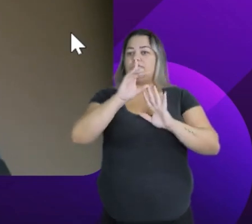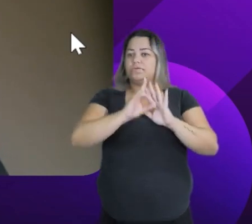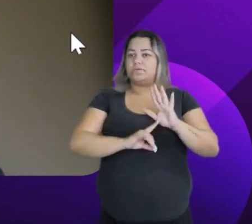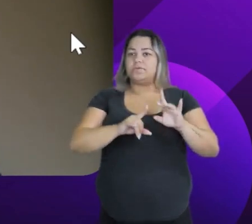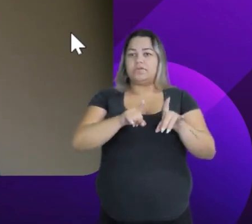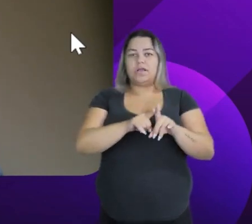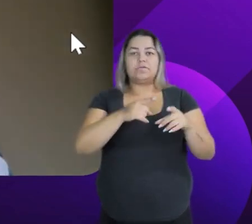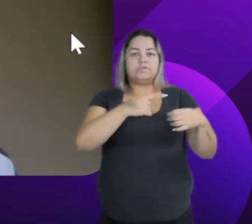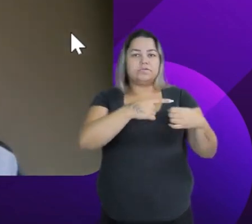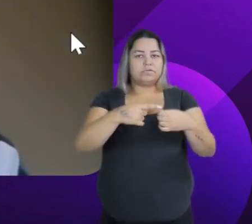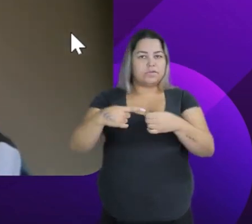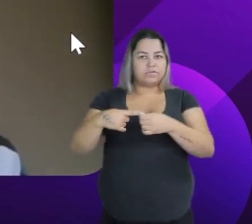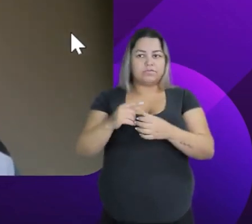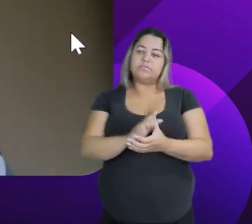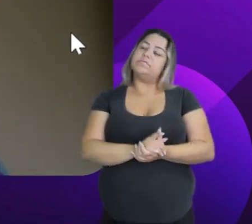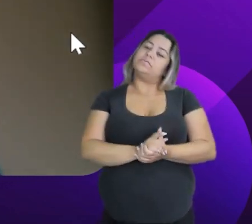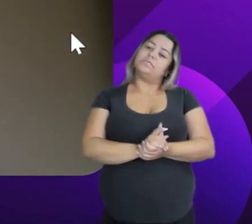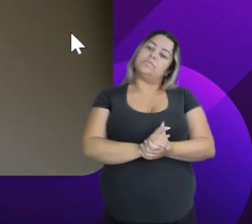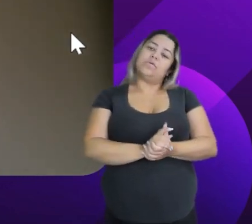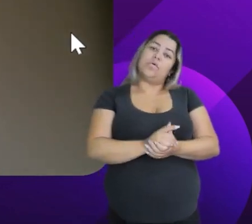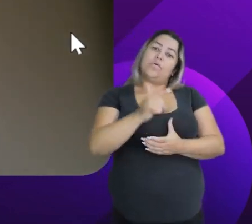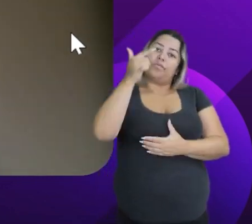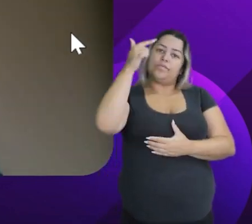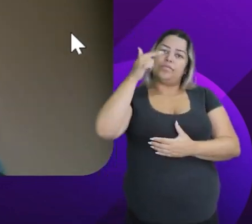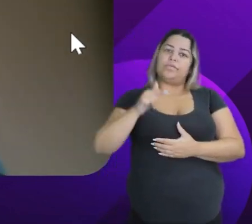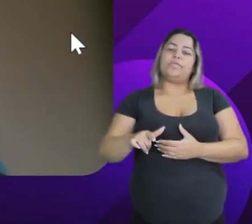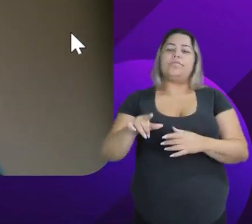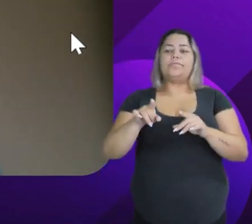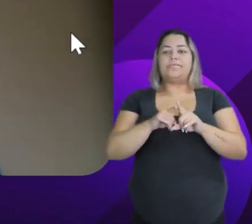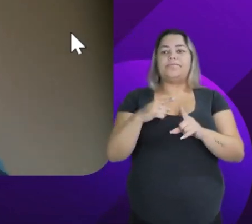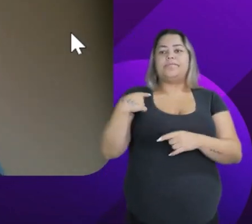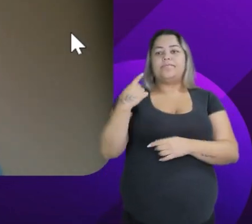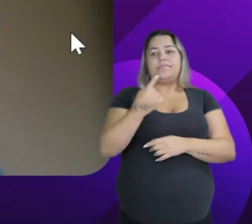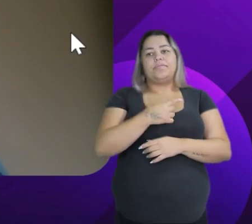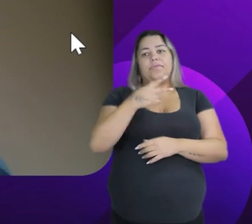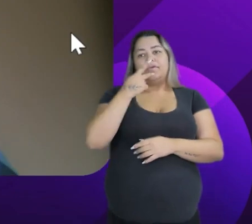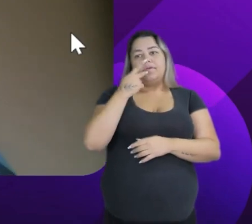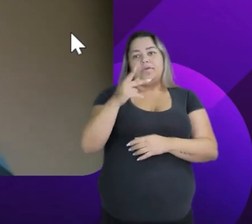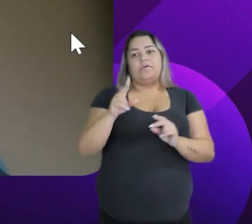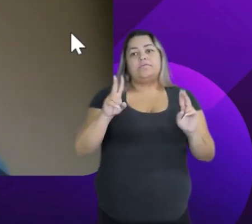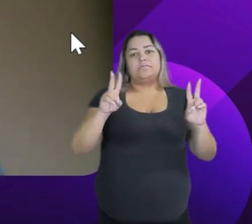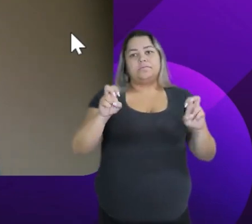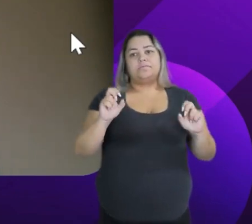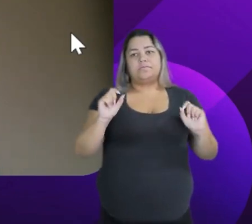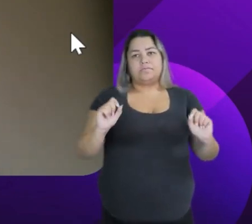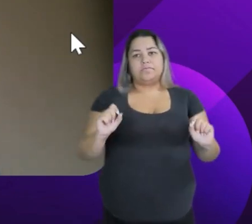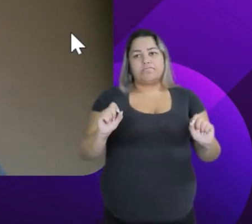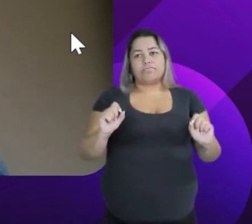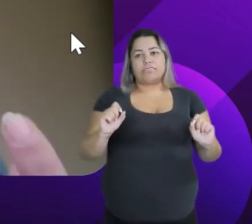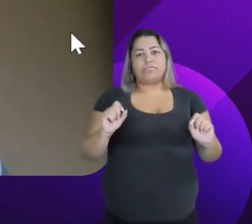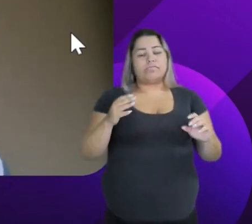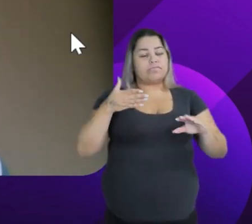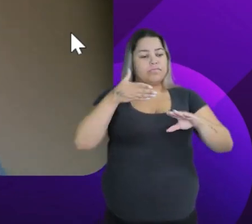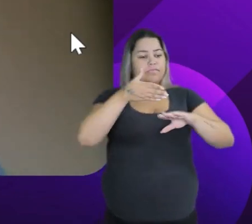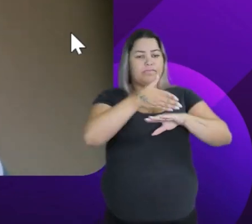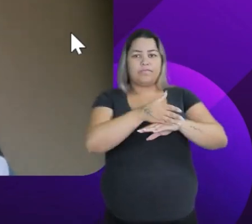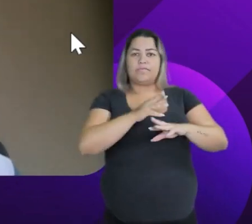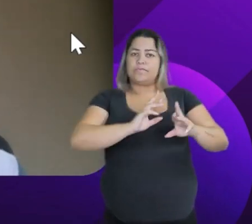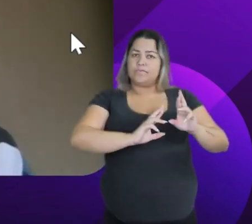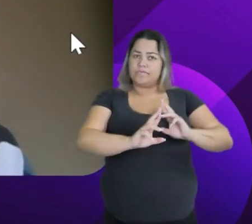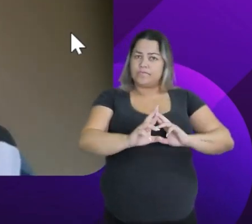para quem. E aí eu também trago um outro aspecto quando a gente vai falar sobre a questão desse acesso